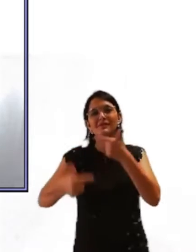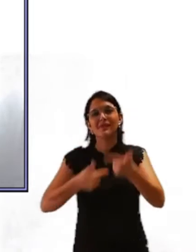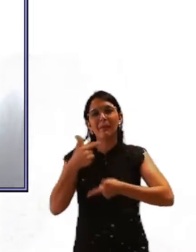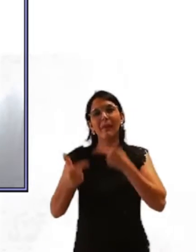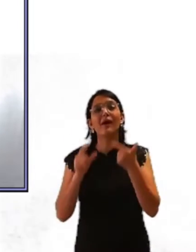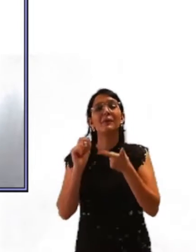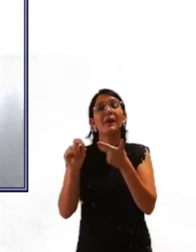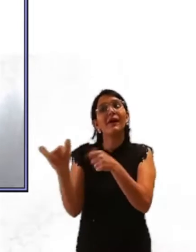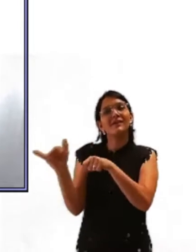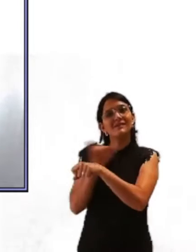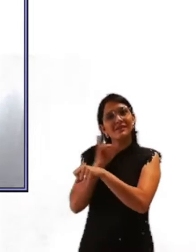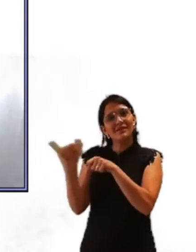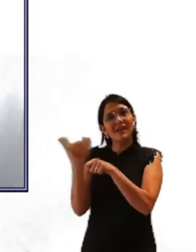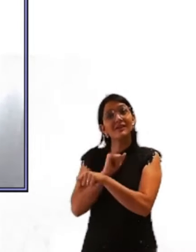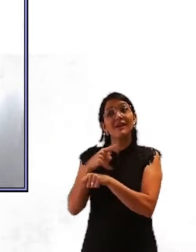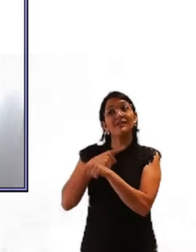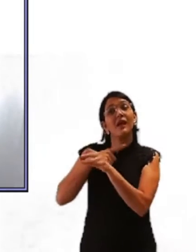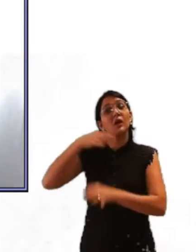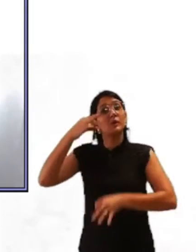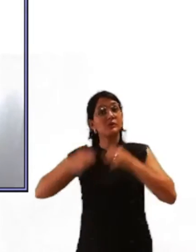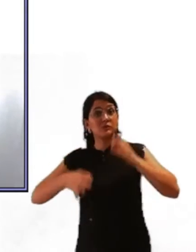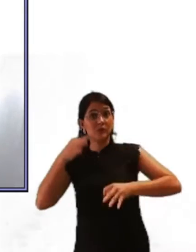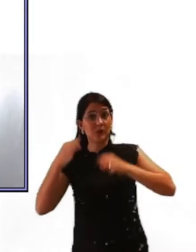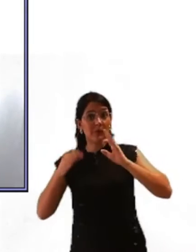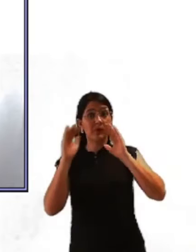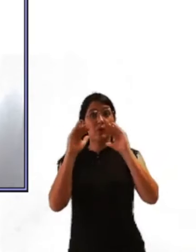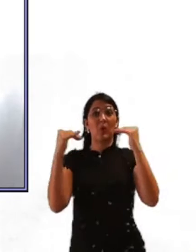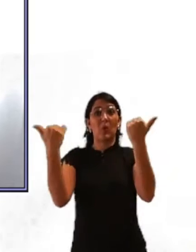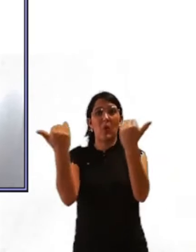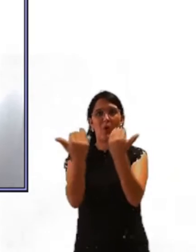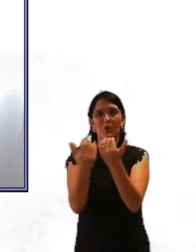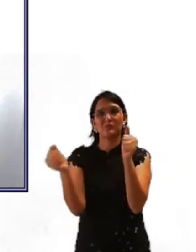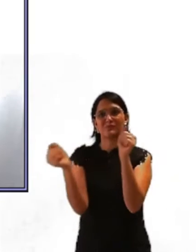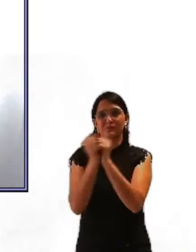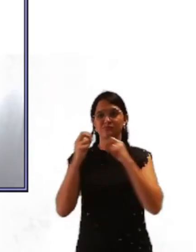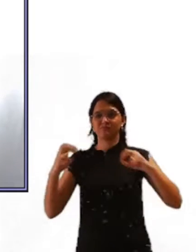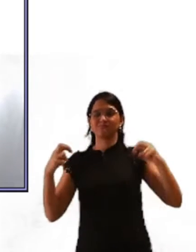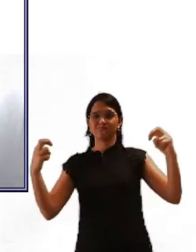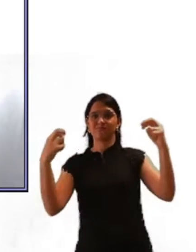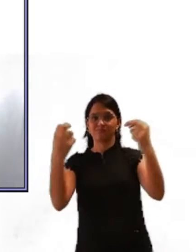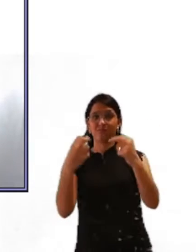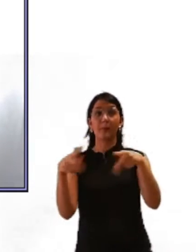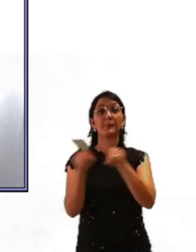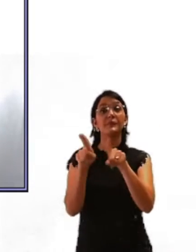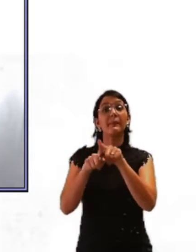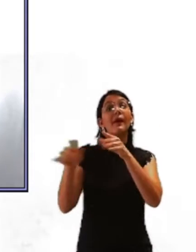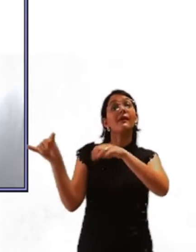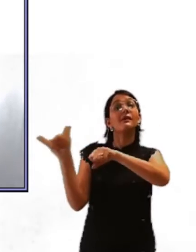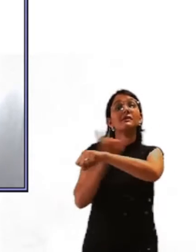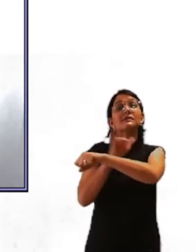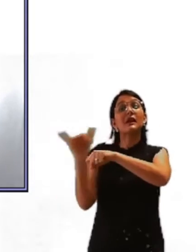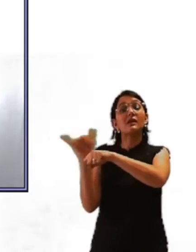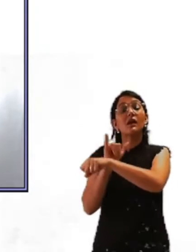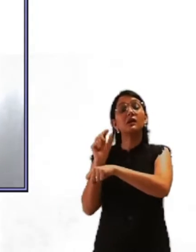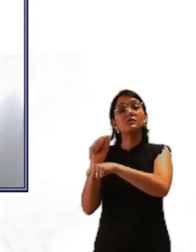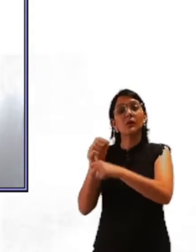né, estratégias em julgamentos colegiados, estratégias em julgamentos proferidos por um juiz